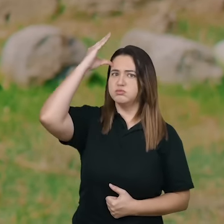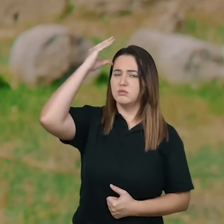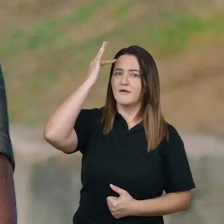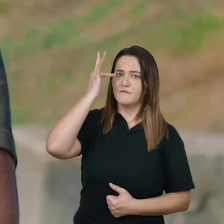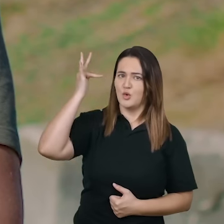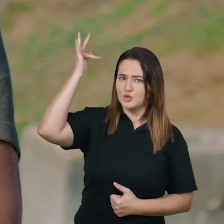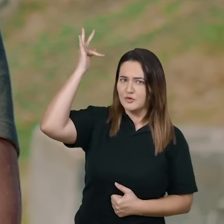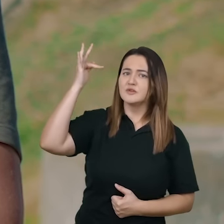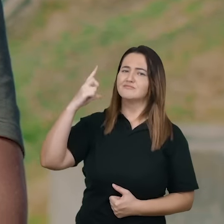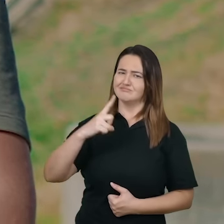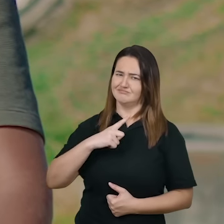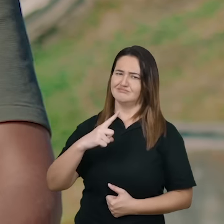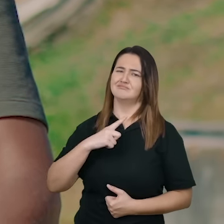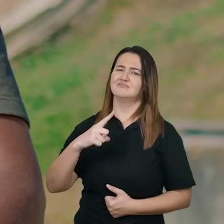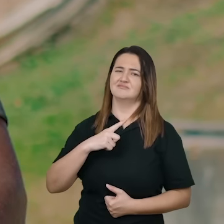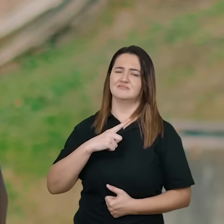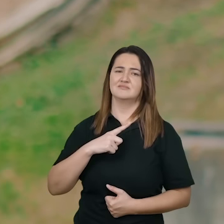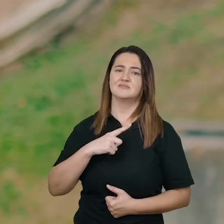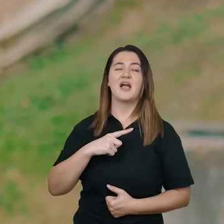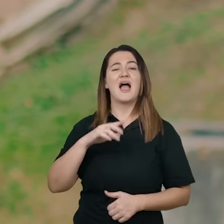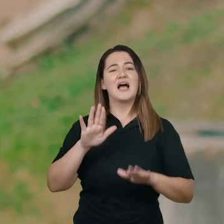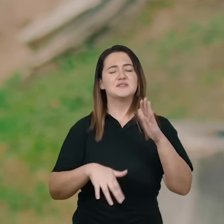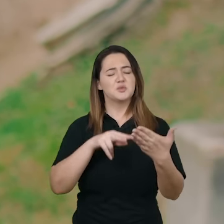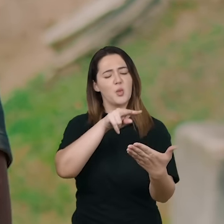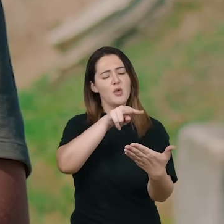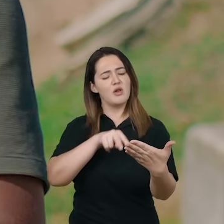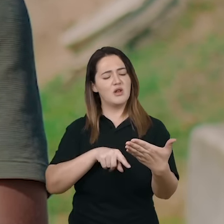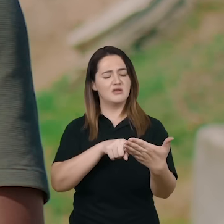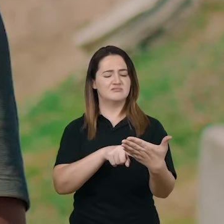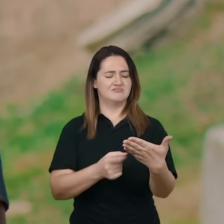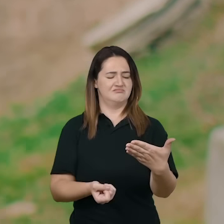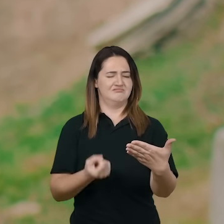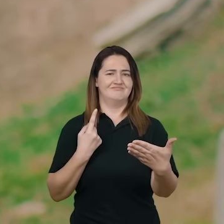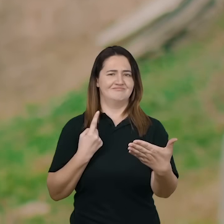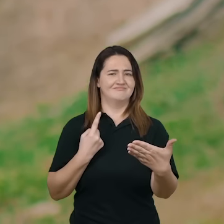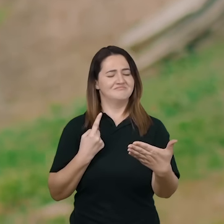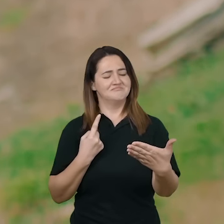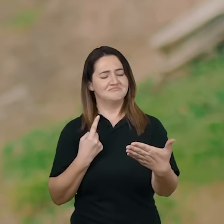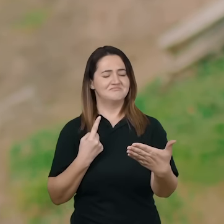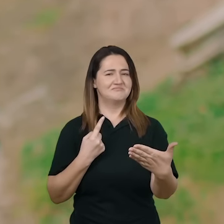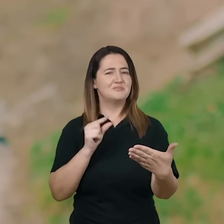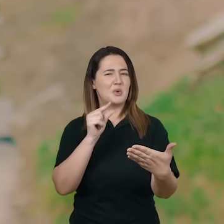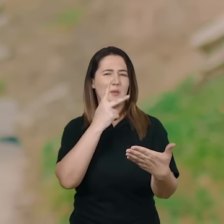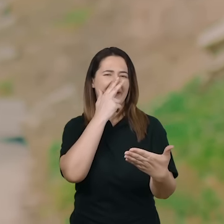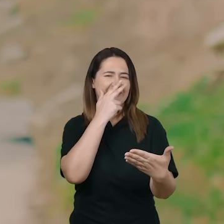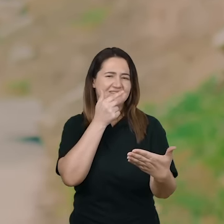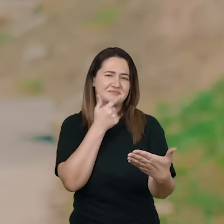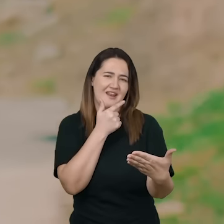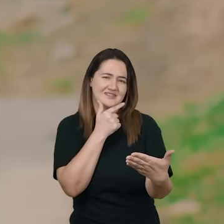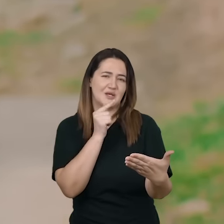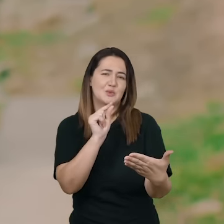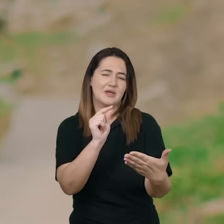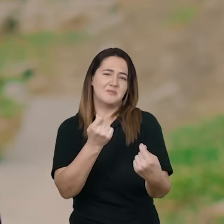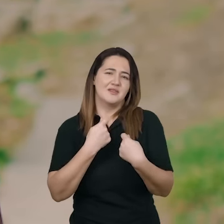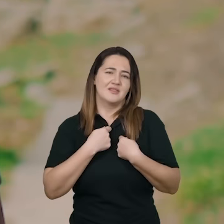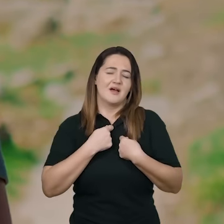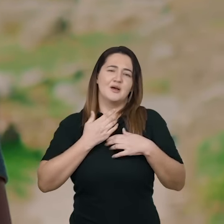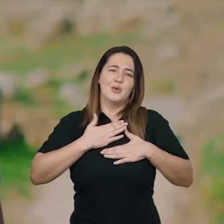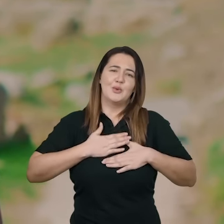época. Eu acho irônico e até certo ponto engraçado e